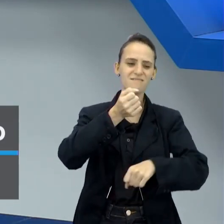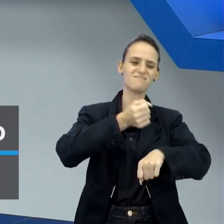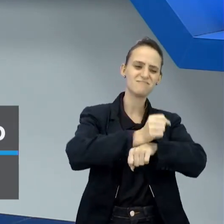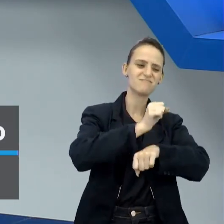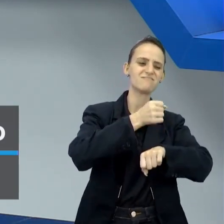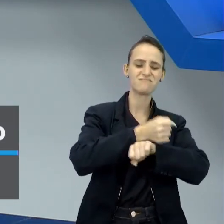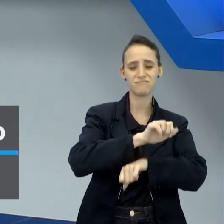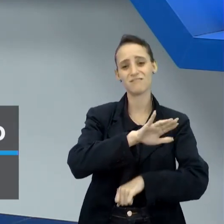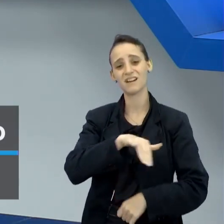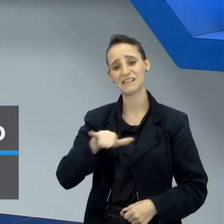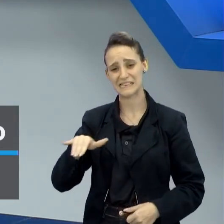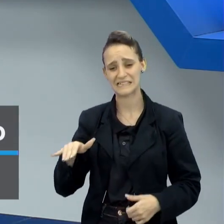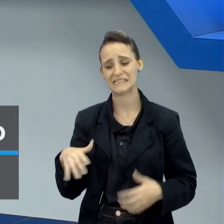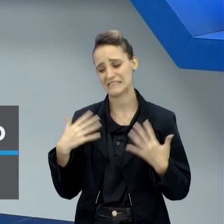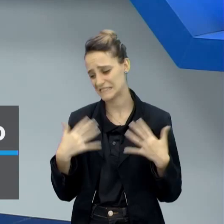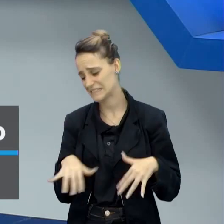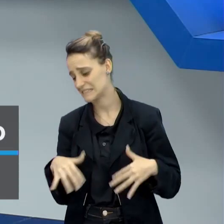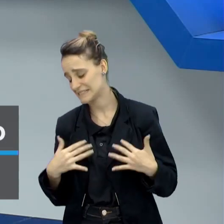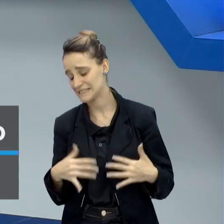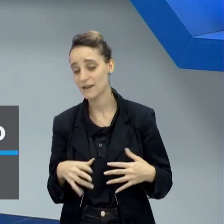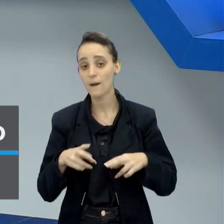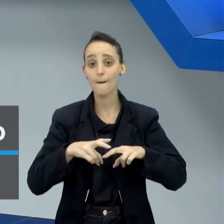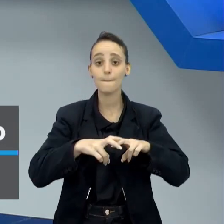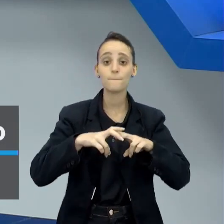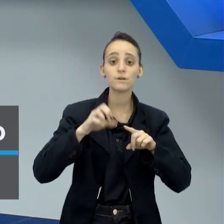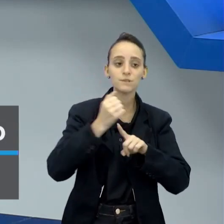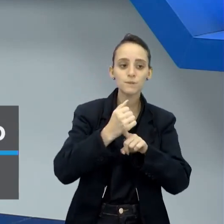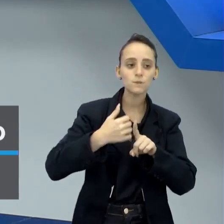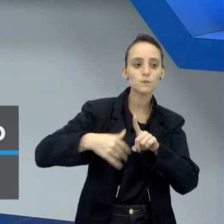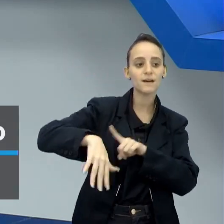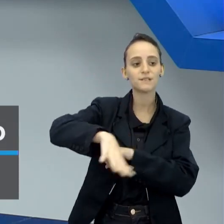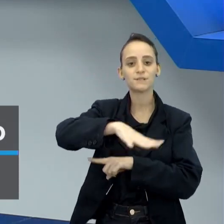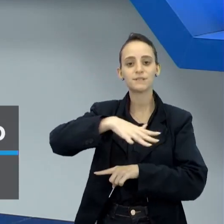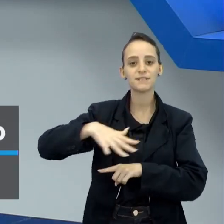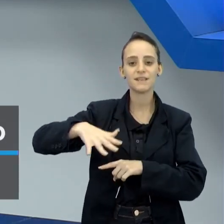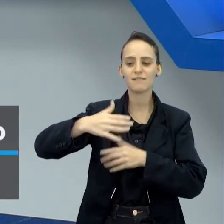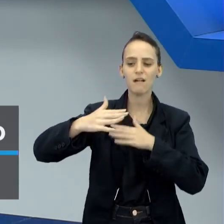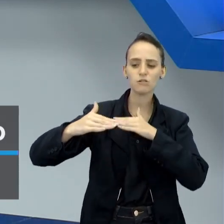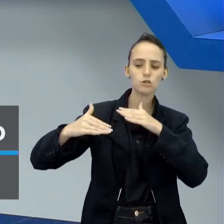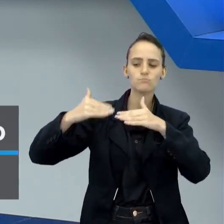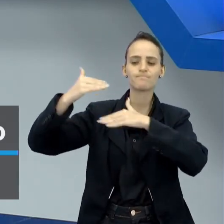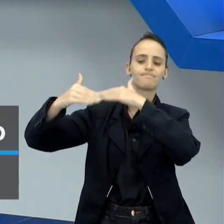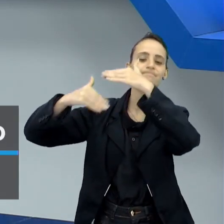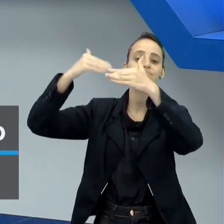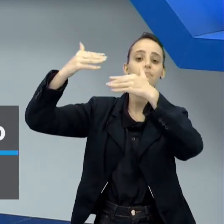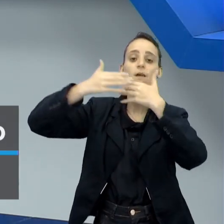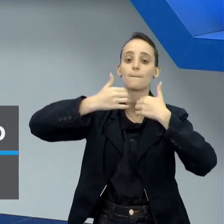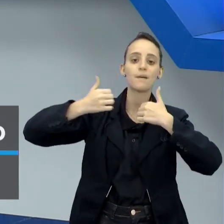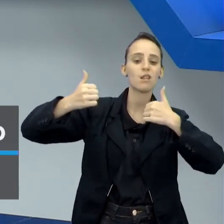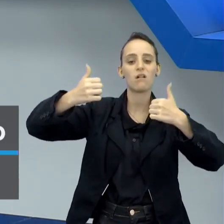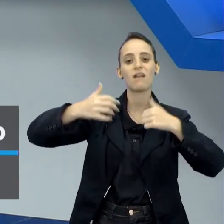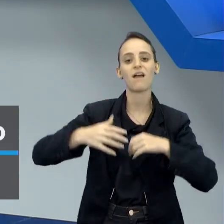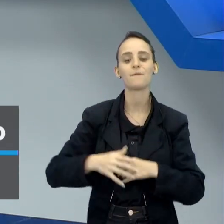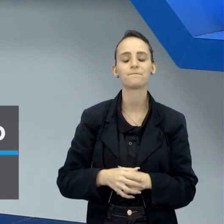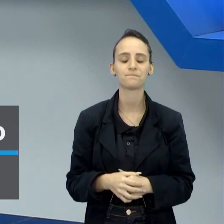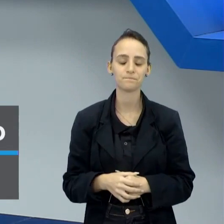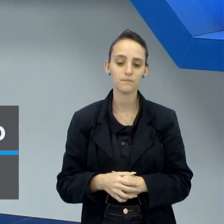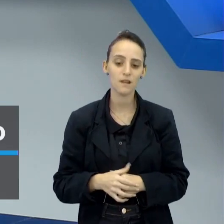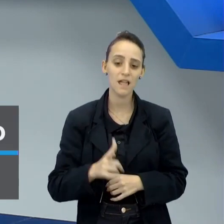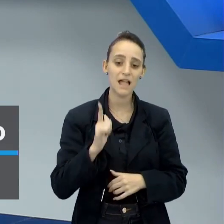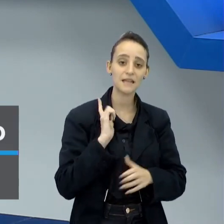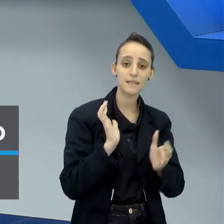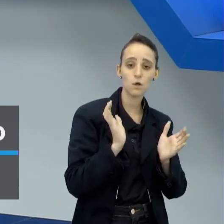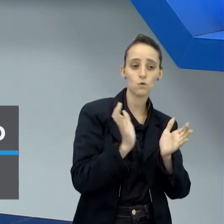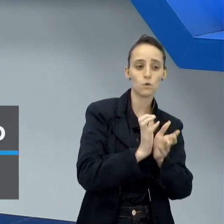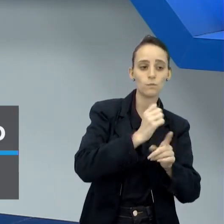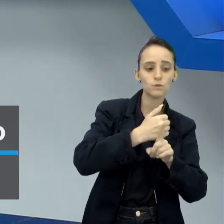Então, é necessário que toda a sociedade reconheça a ausência de direitos de um determinado grupo, e isso pode ser um grupo